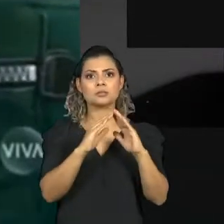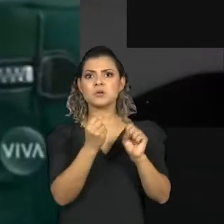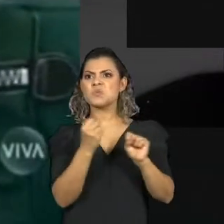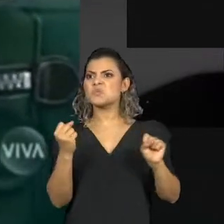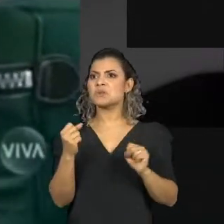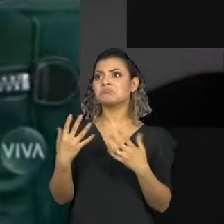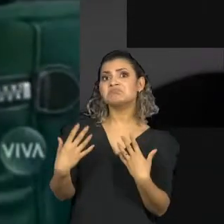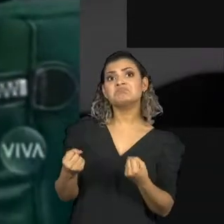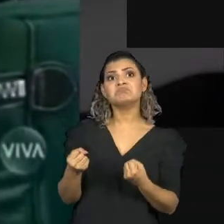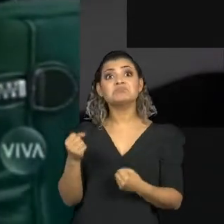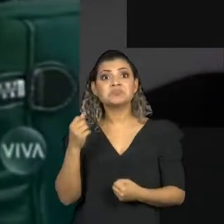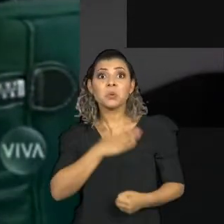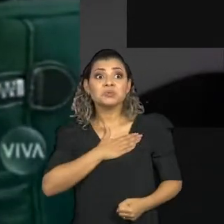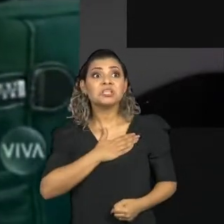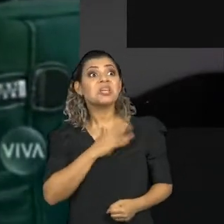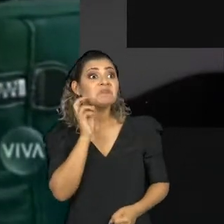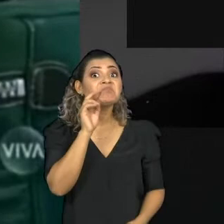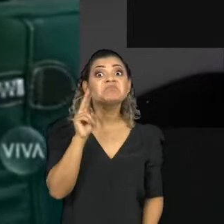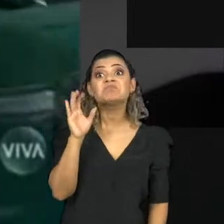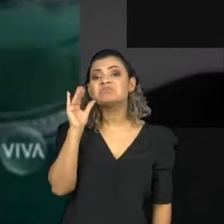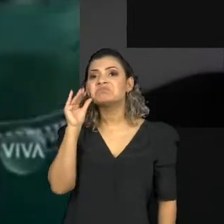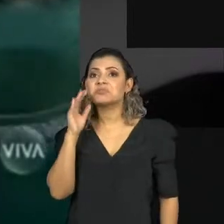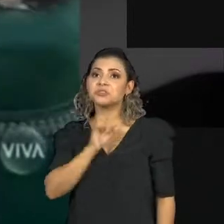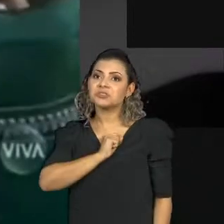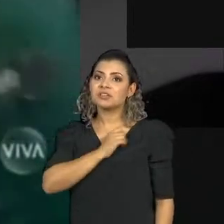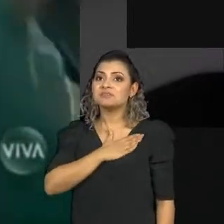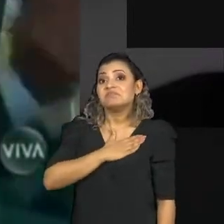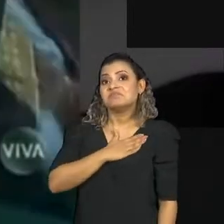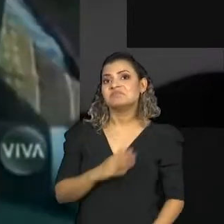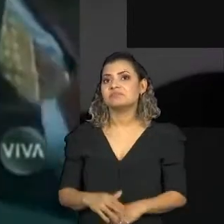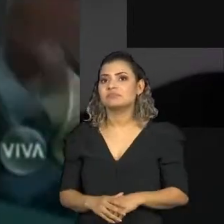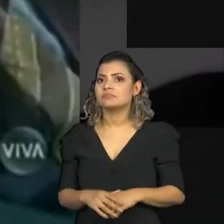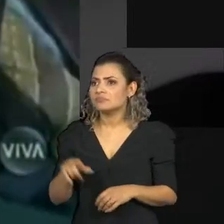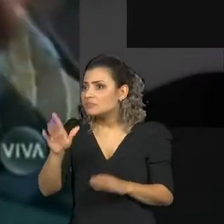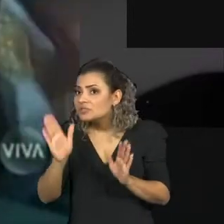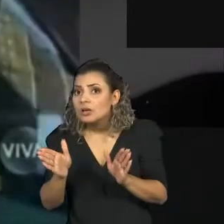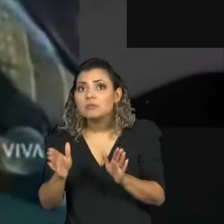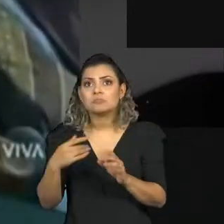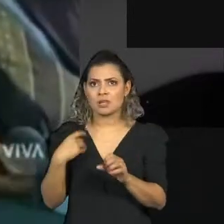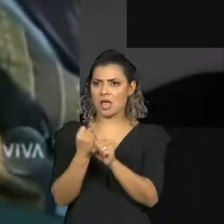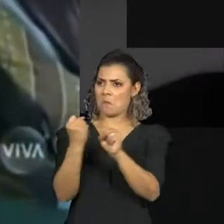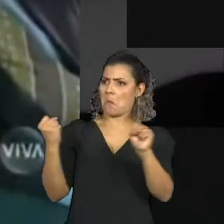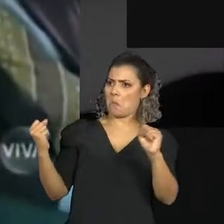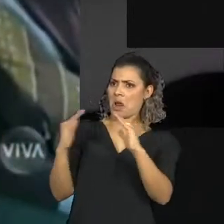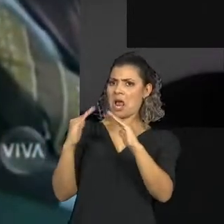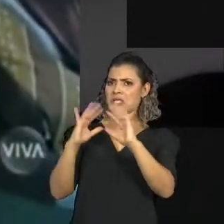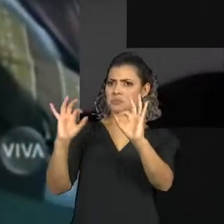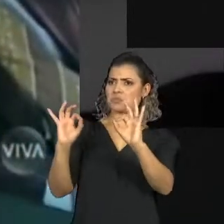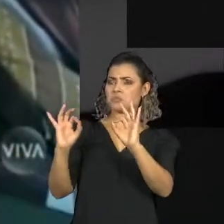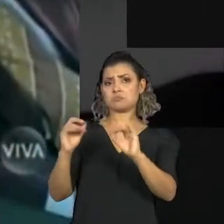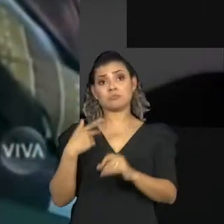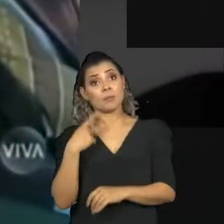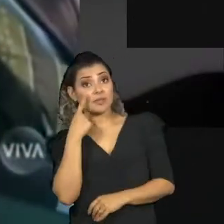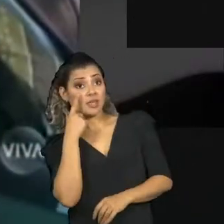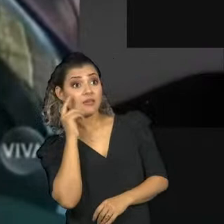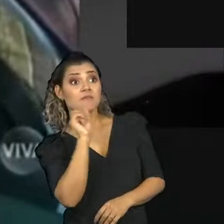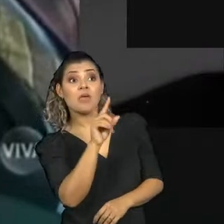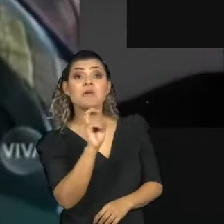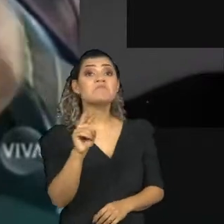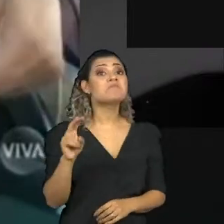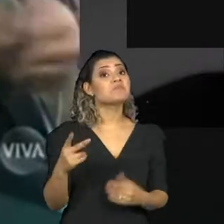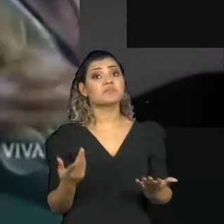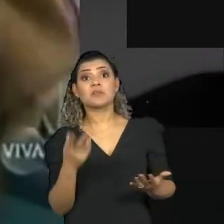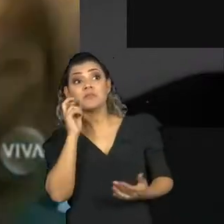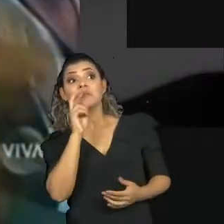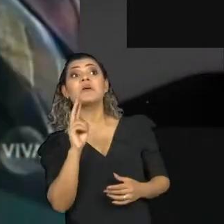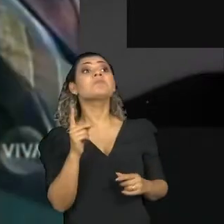Sai. Gostei. Gostou do quê, mãe? A gente já tem uma, nossa casa é igual a essa. É, só que aqui dentro não tem homem nenhum pra